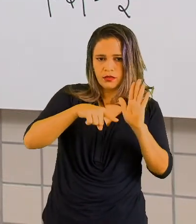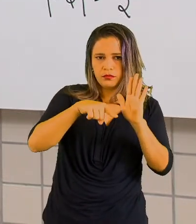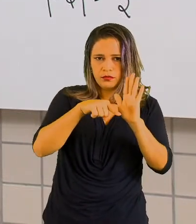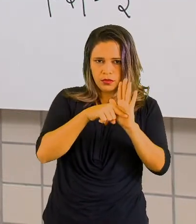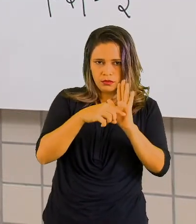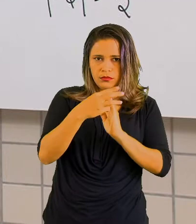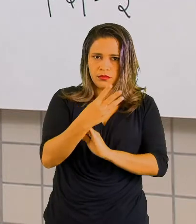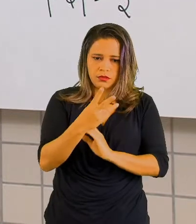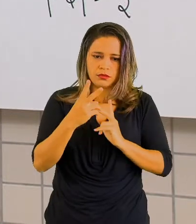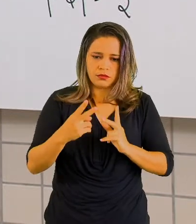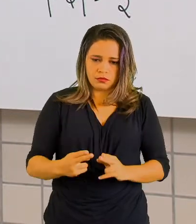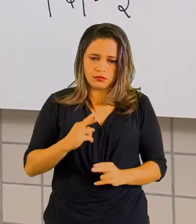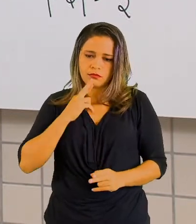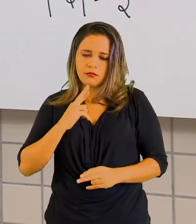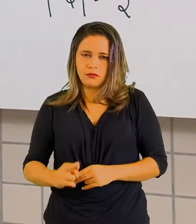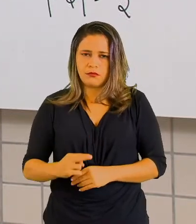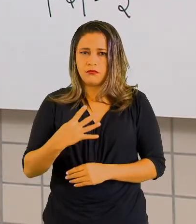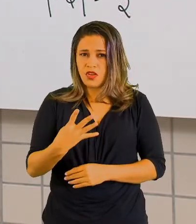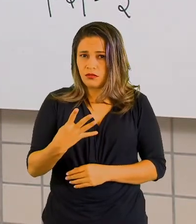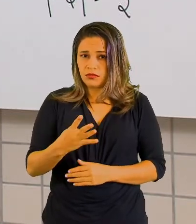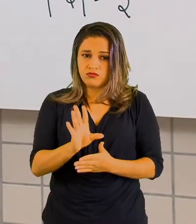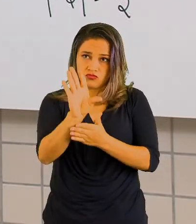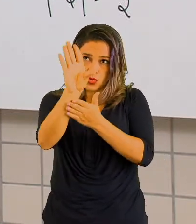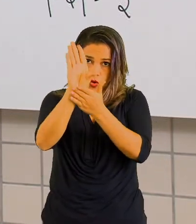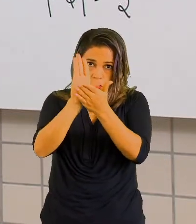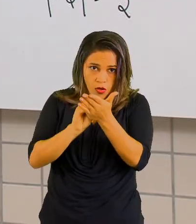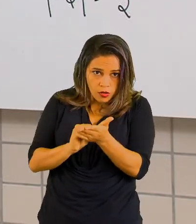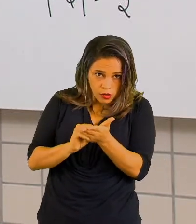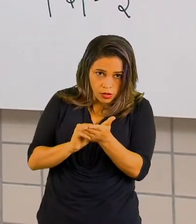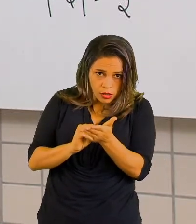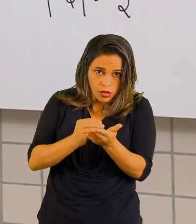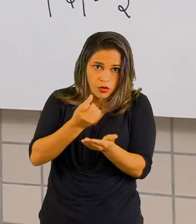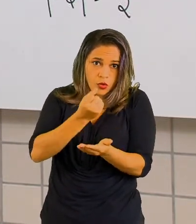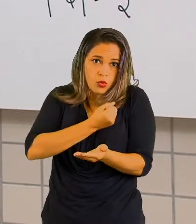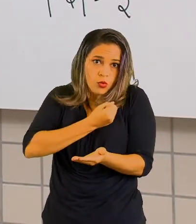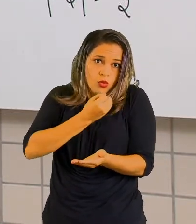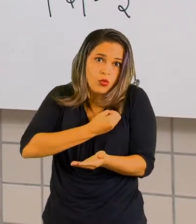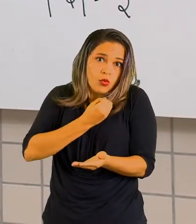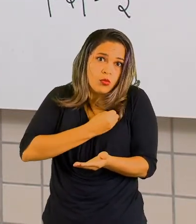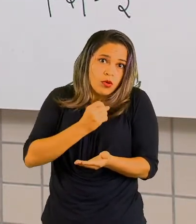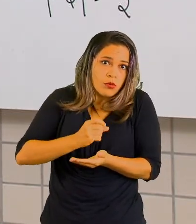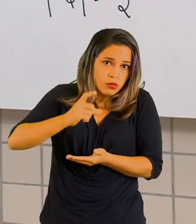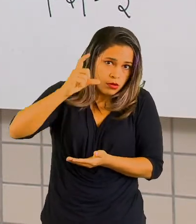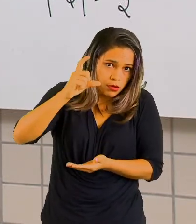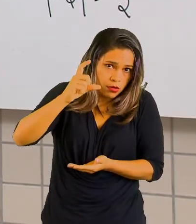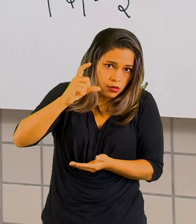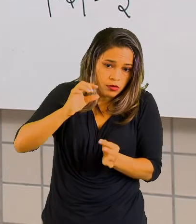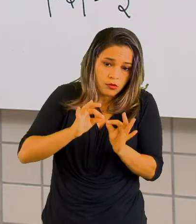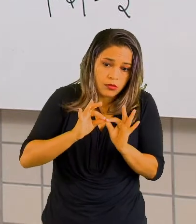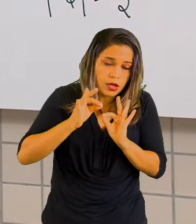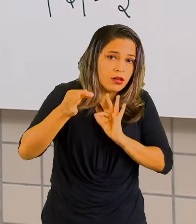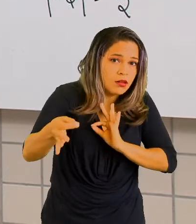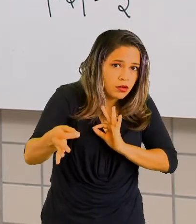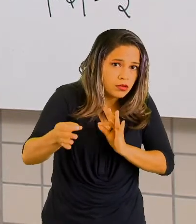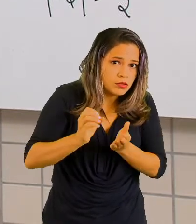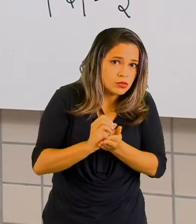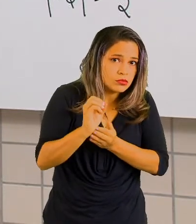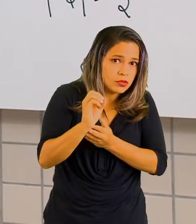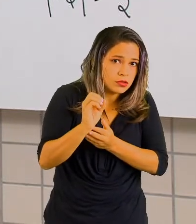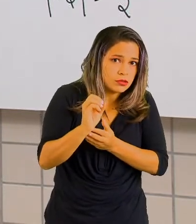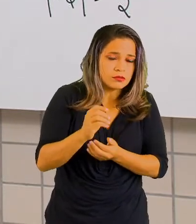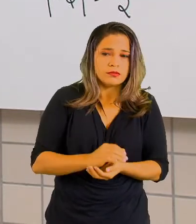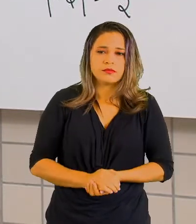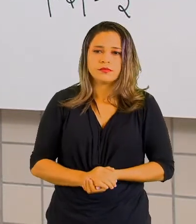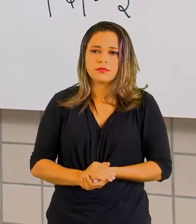o sinal da parcela que tiver o maior módulo. Como o maior módulo é